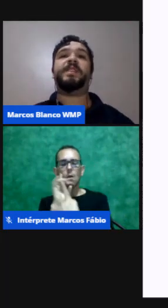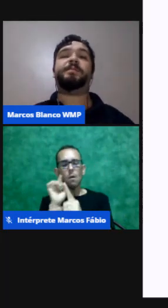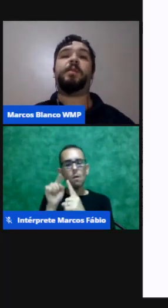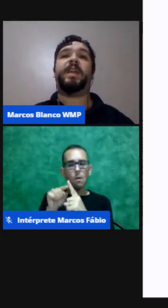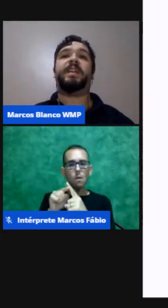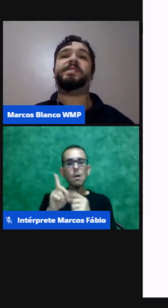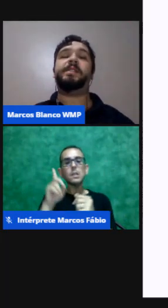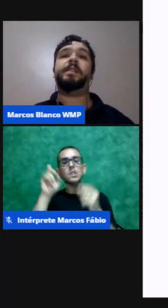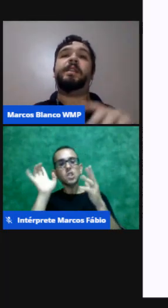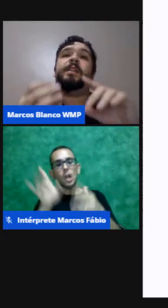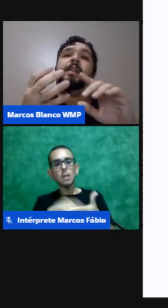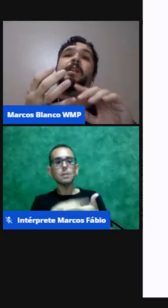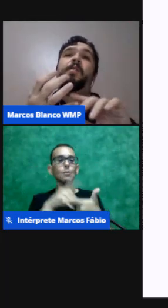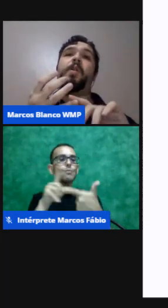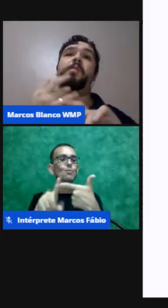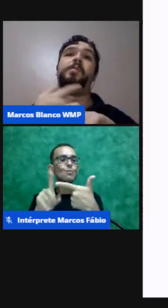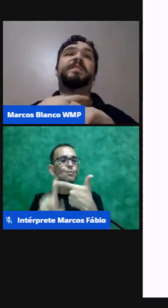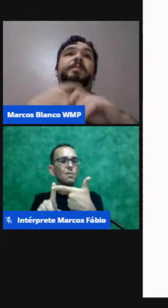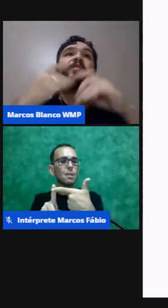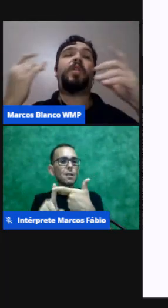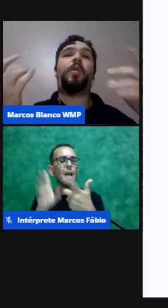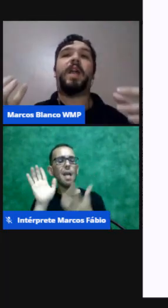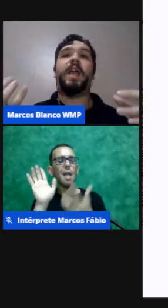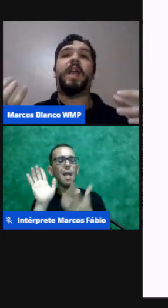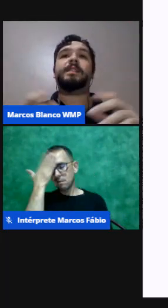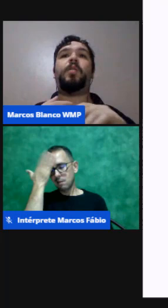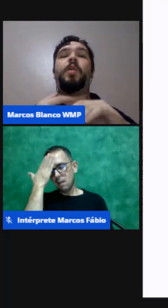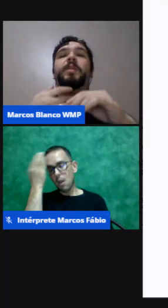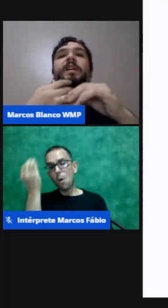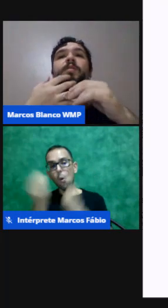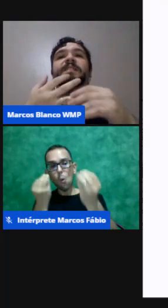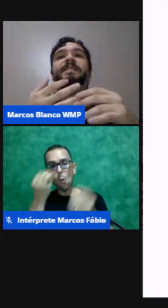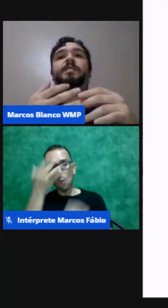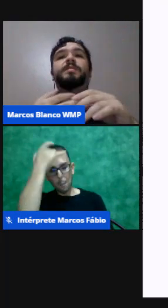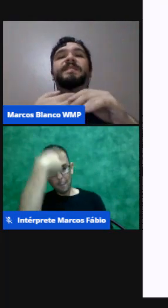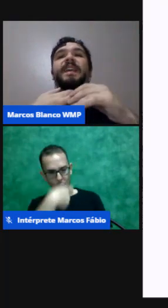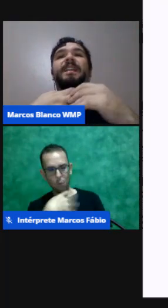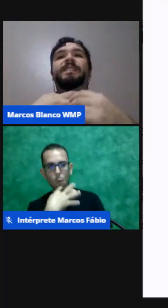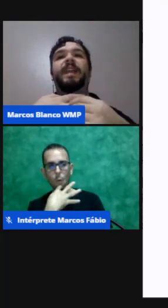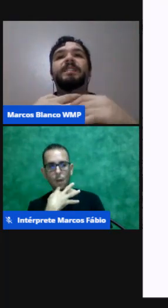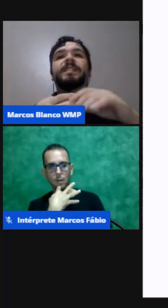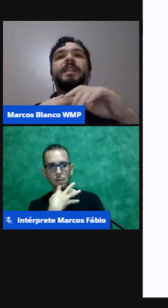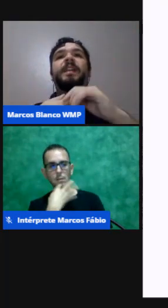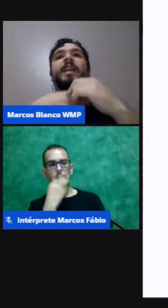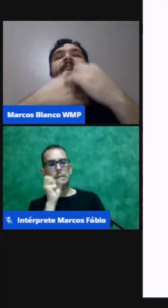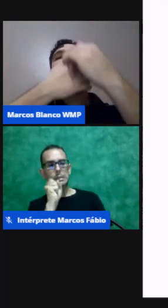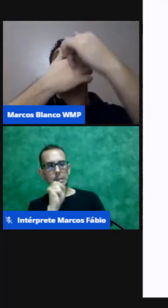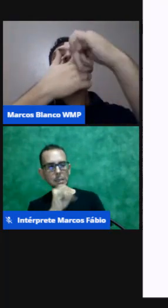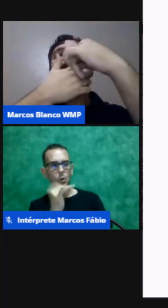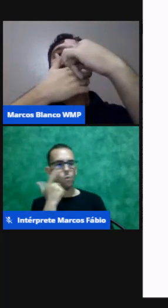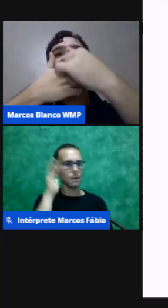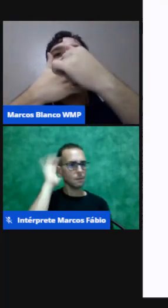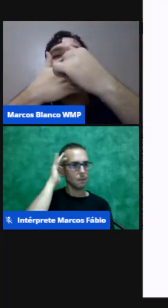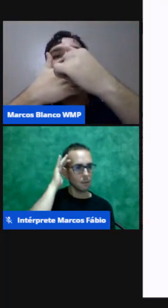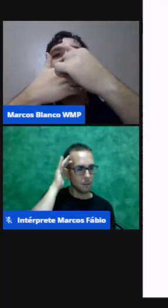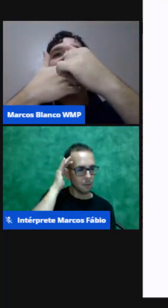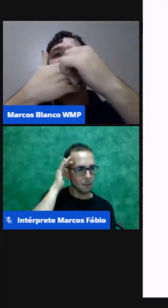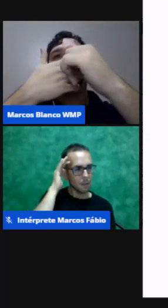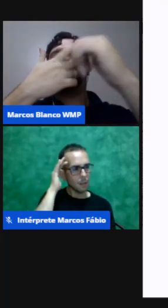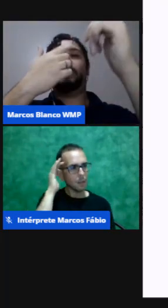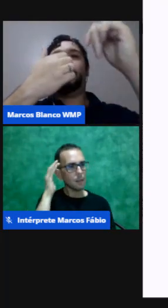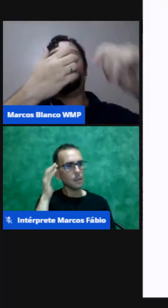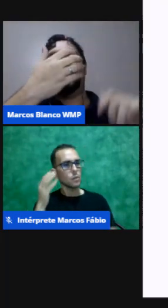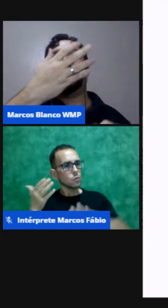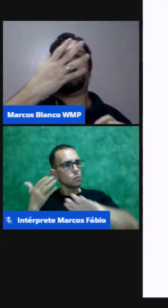forma principalmente, se a pessoa conhece, como ela conheceu, se ela entende, se ela aceita